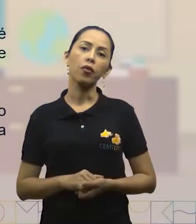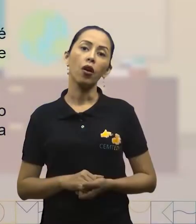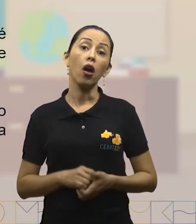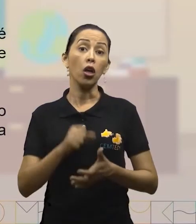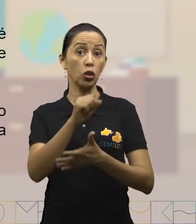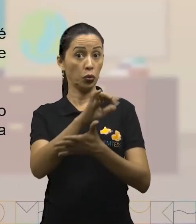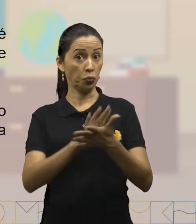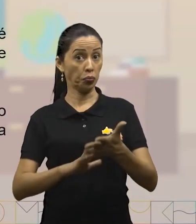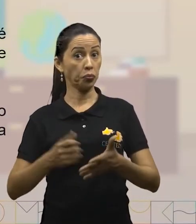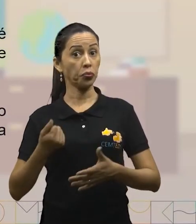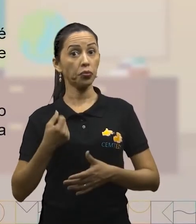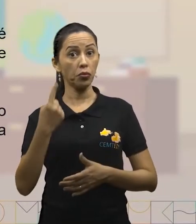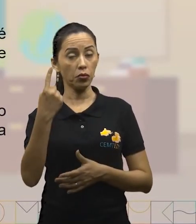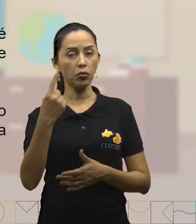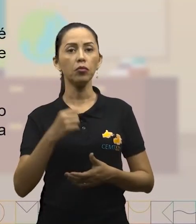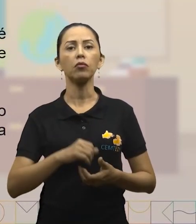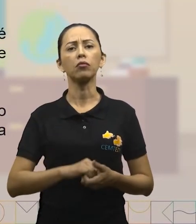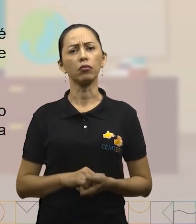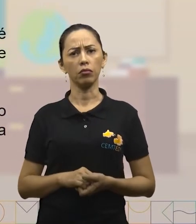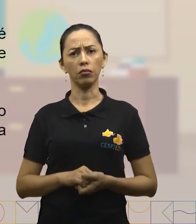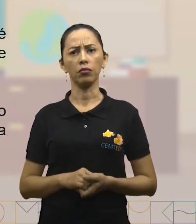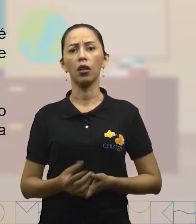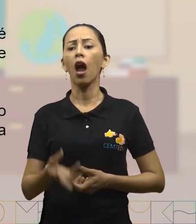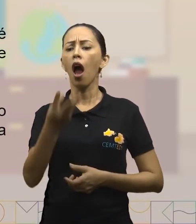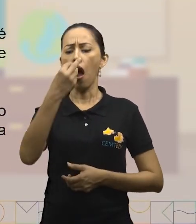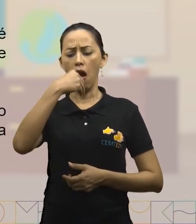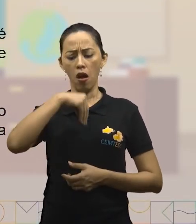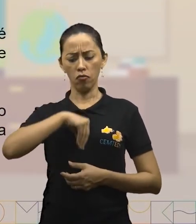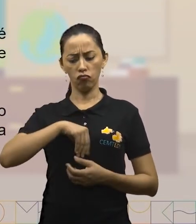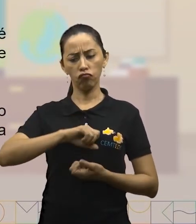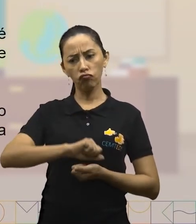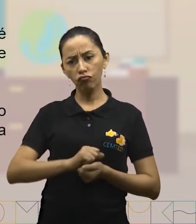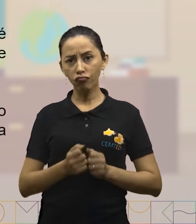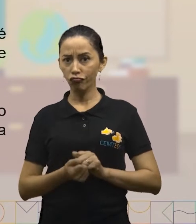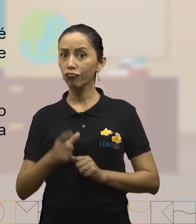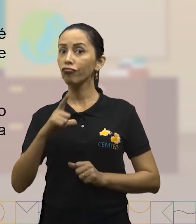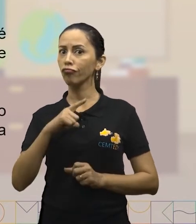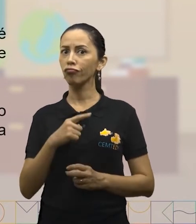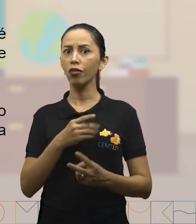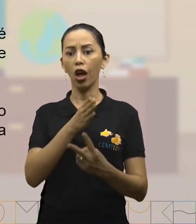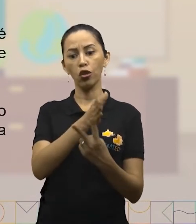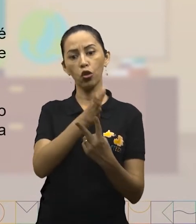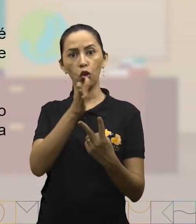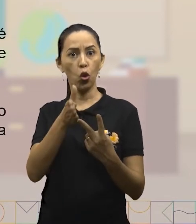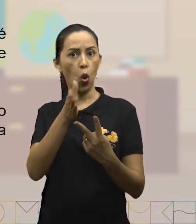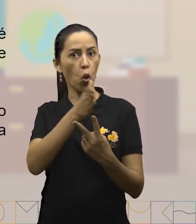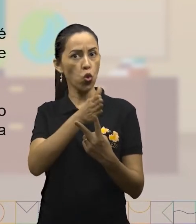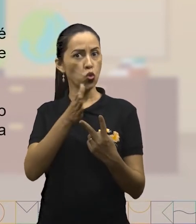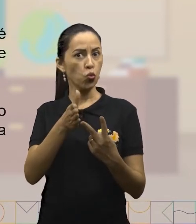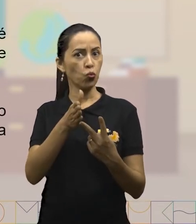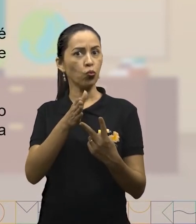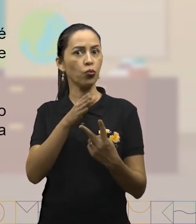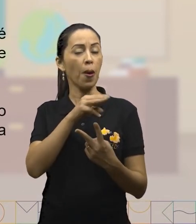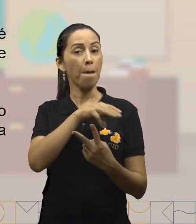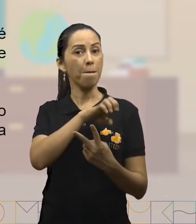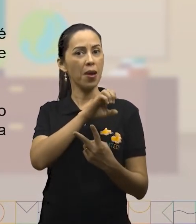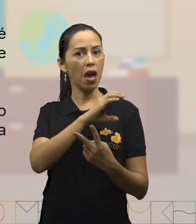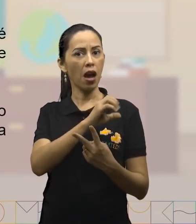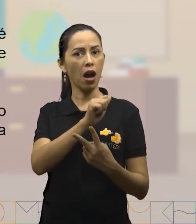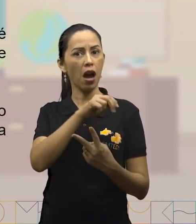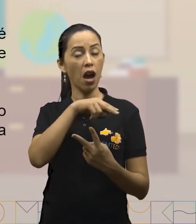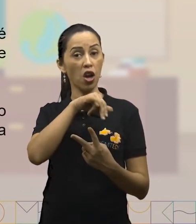Atividade número 1. A digestão é dividida em dois processos. A digestão mecânica e a digestão química.